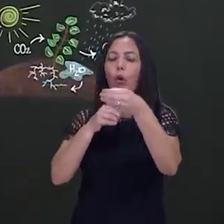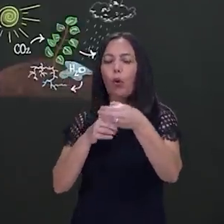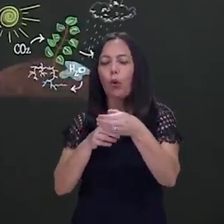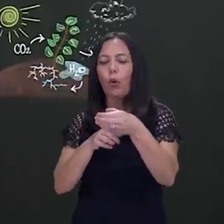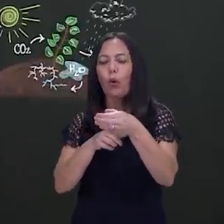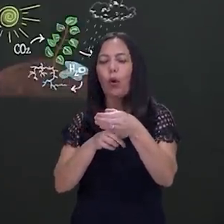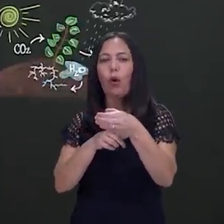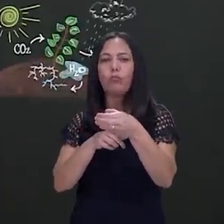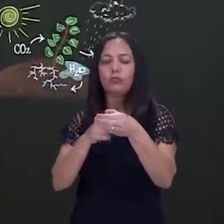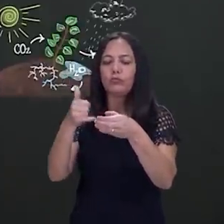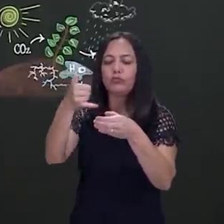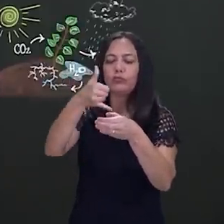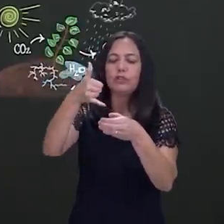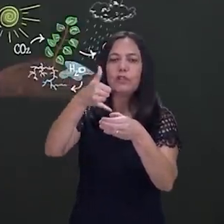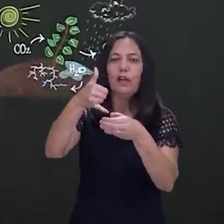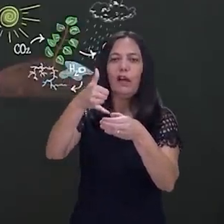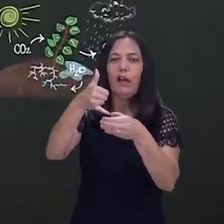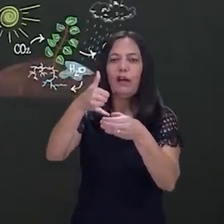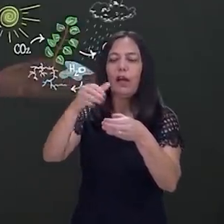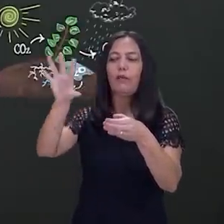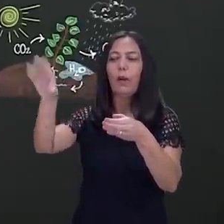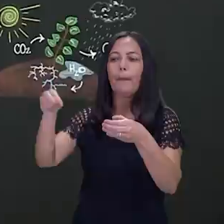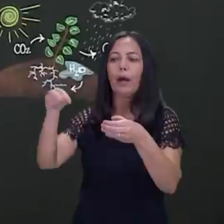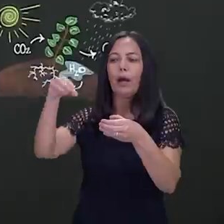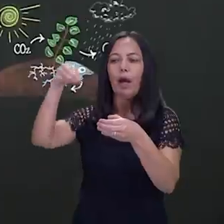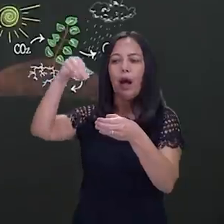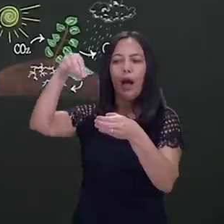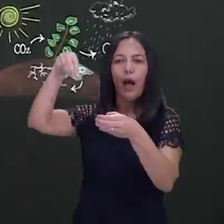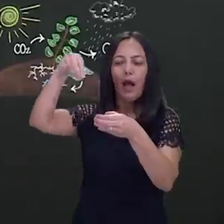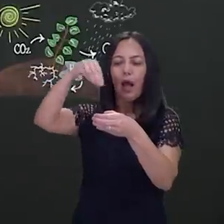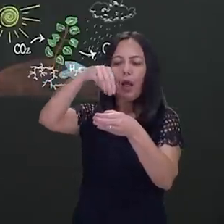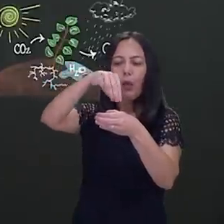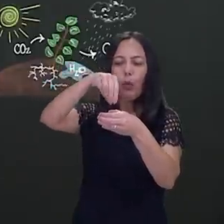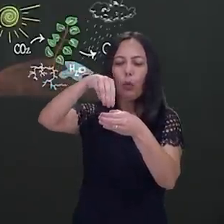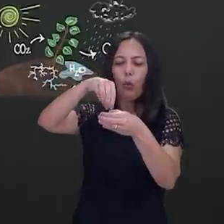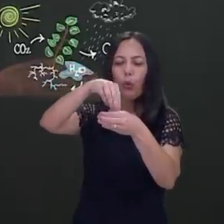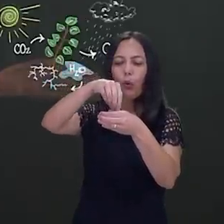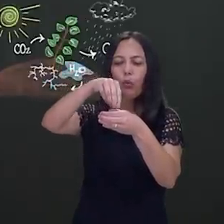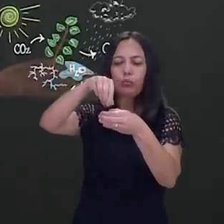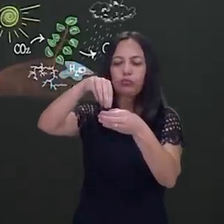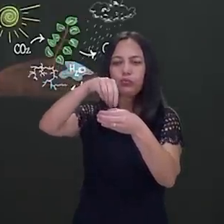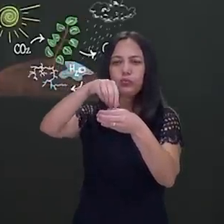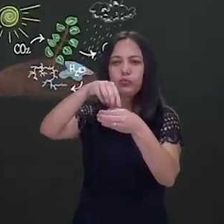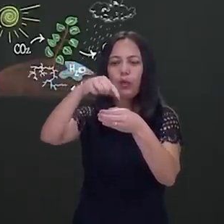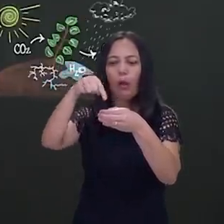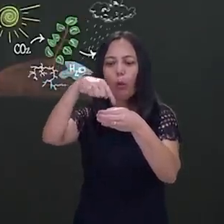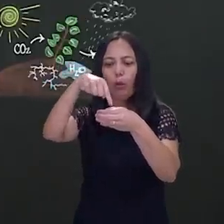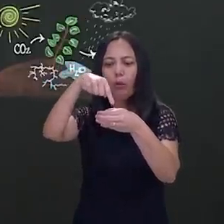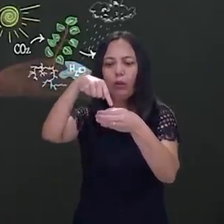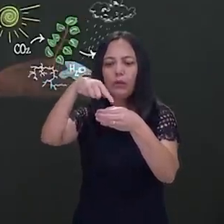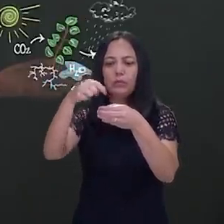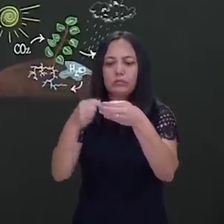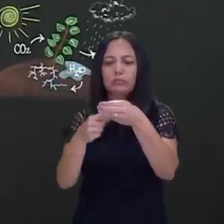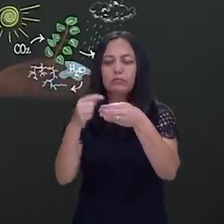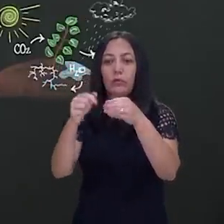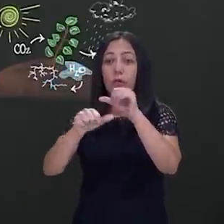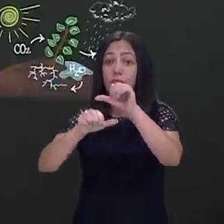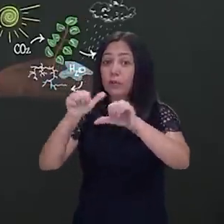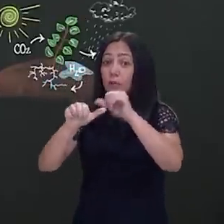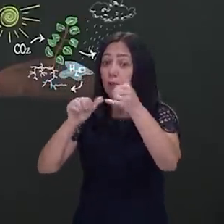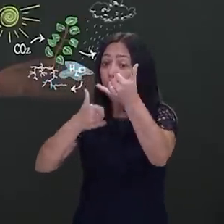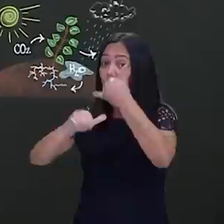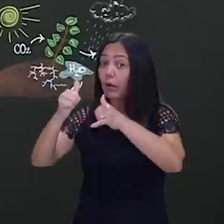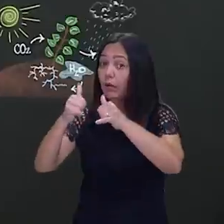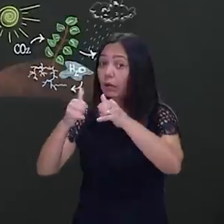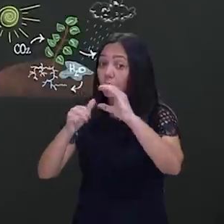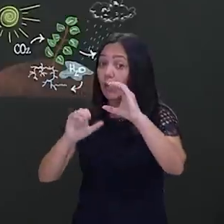copinho vinagre. Vou pegar então um pouco de bicarbonato e vou juntar. Vou fazer então.